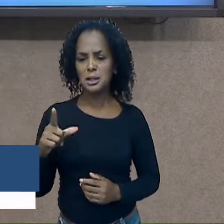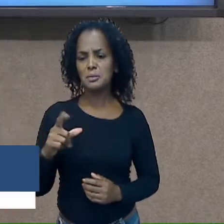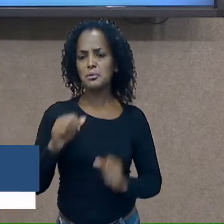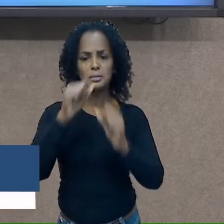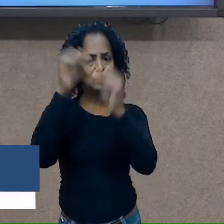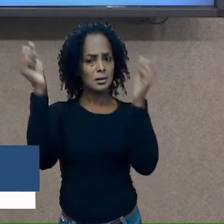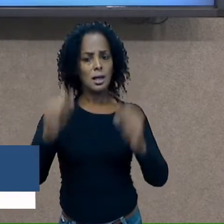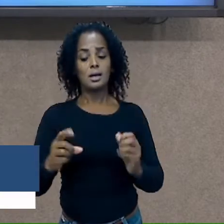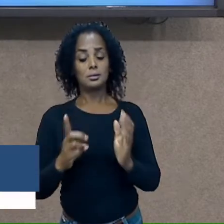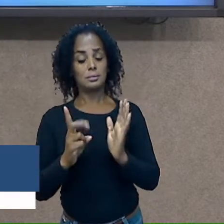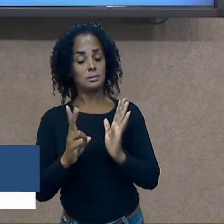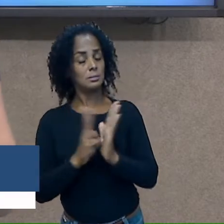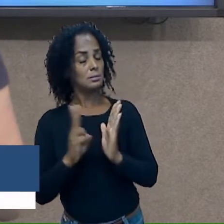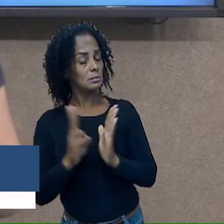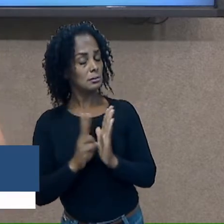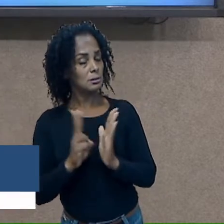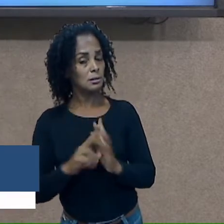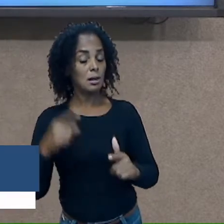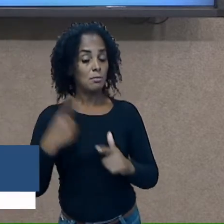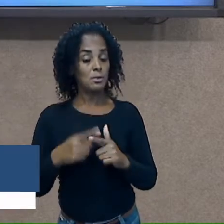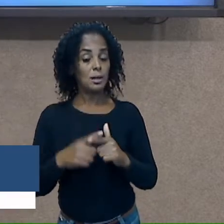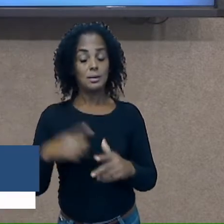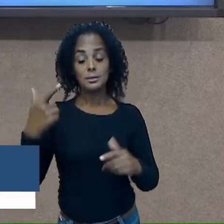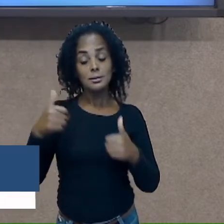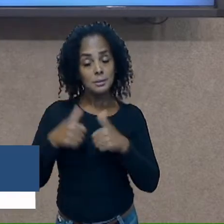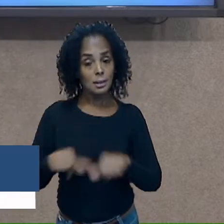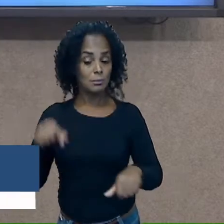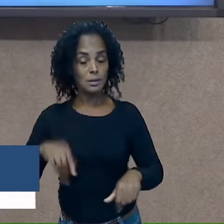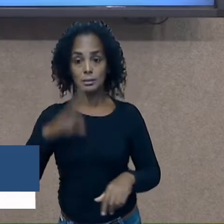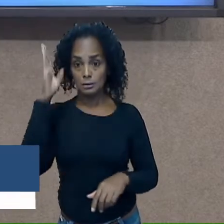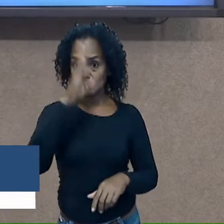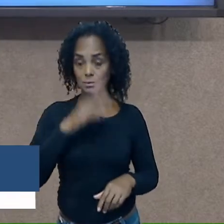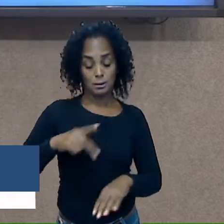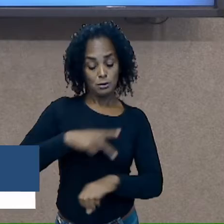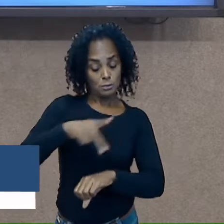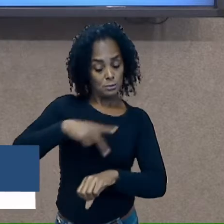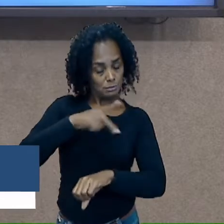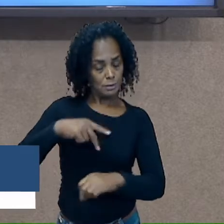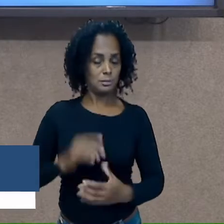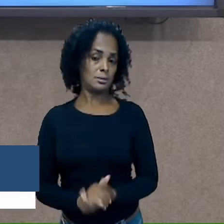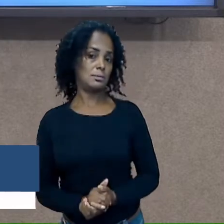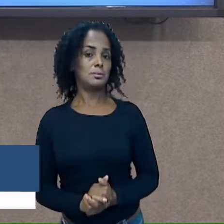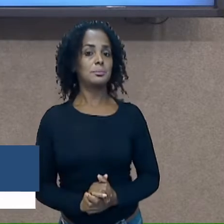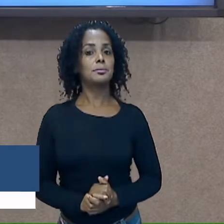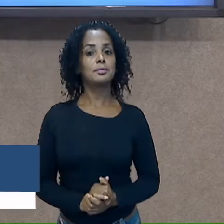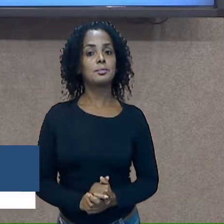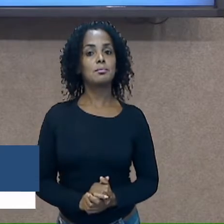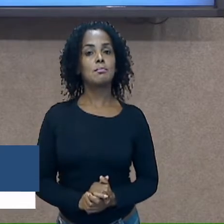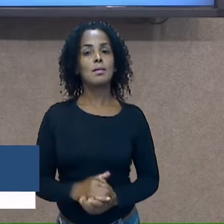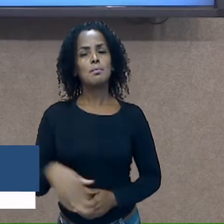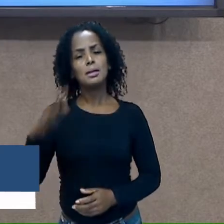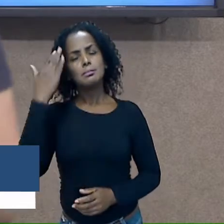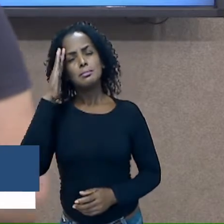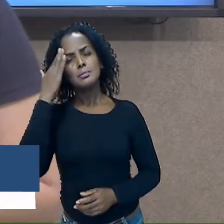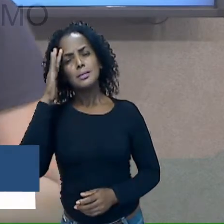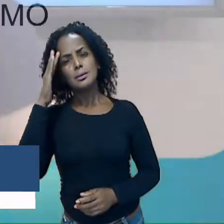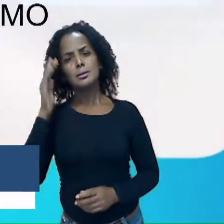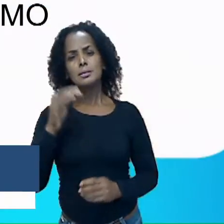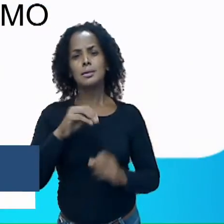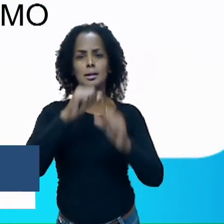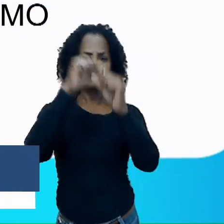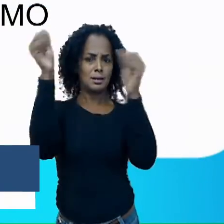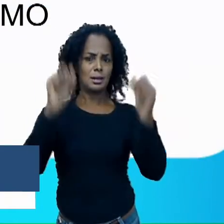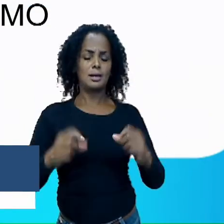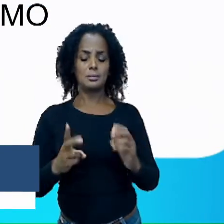porque ela já estava presente no nosso país. Olha, para compreender a arte indígena, as